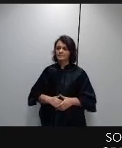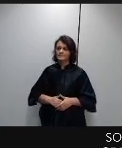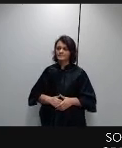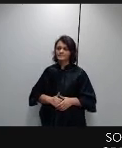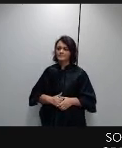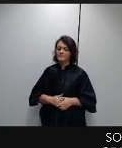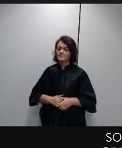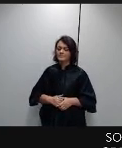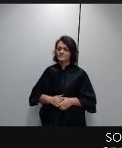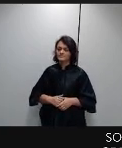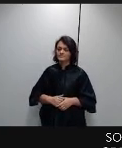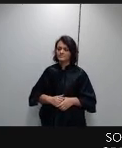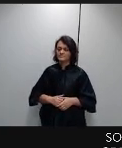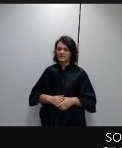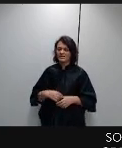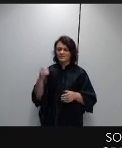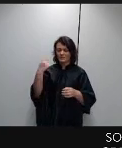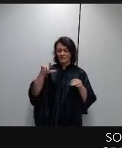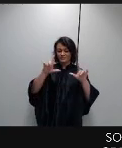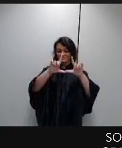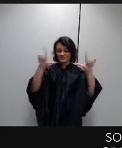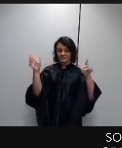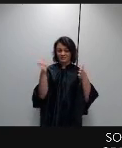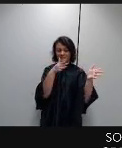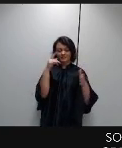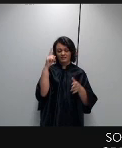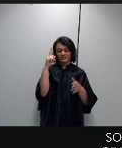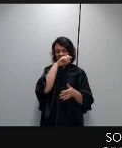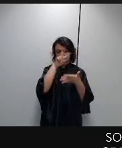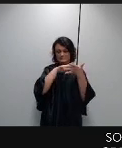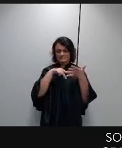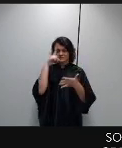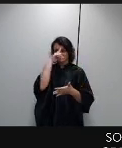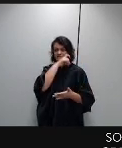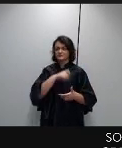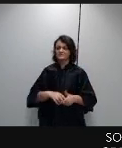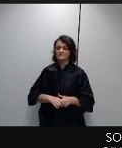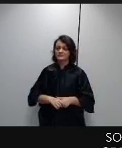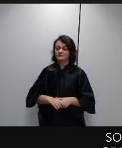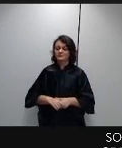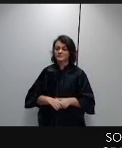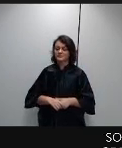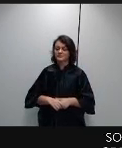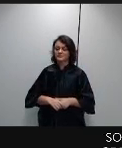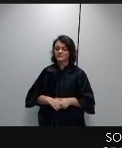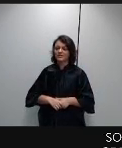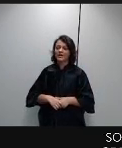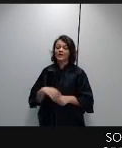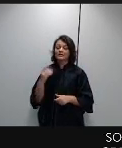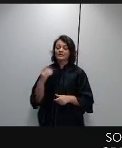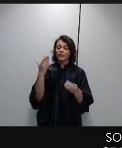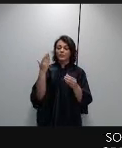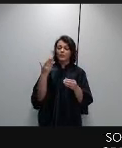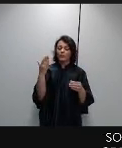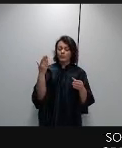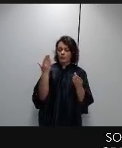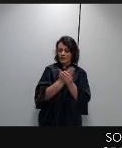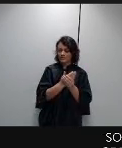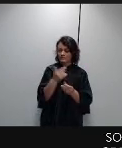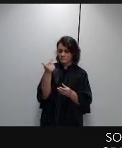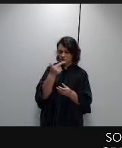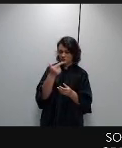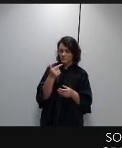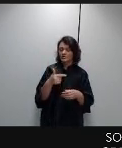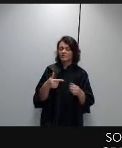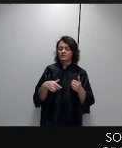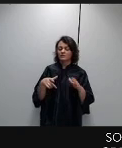Mickey alto até lá fica longe fica difícil para ver meu comentário que eu fiz o artigo 2º da Lei 2852